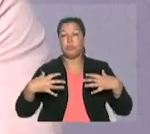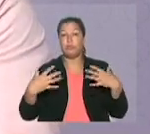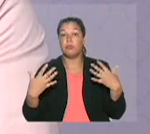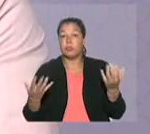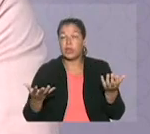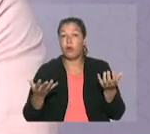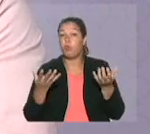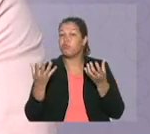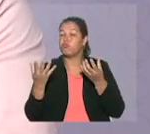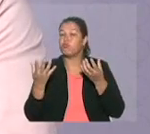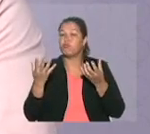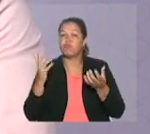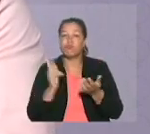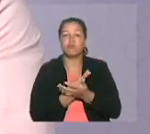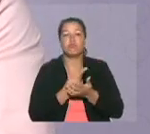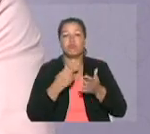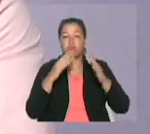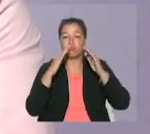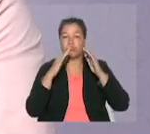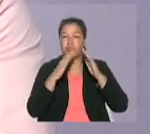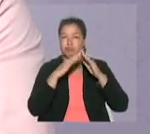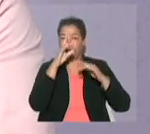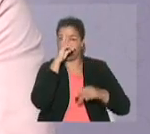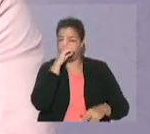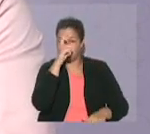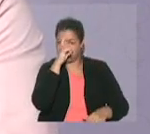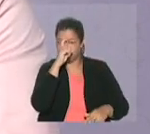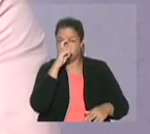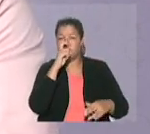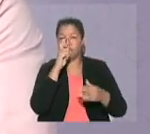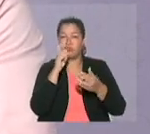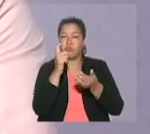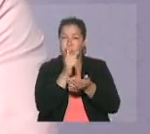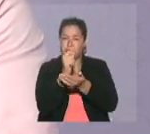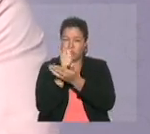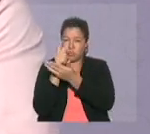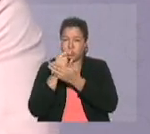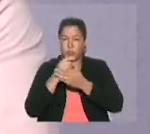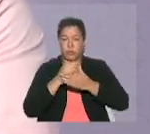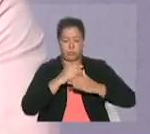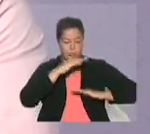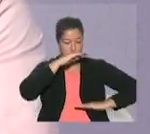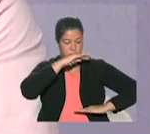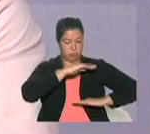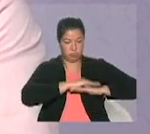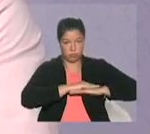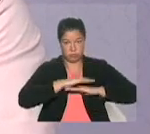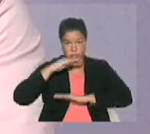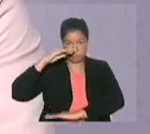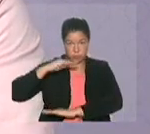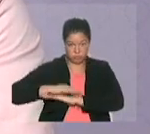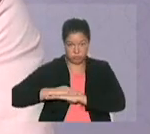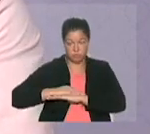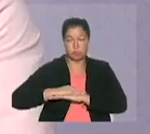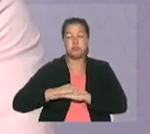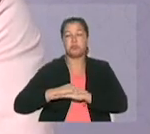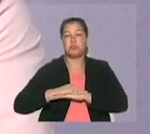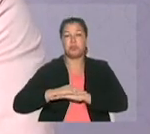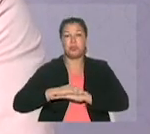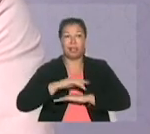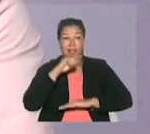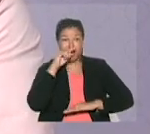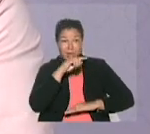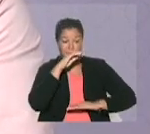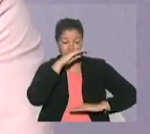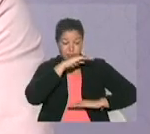maior. Então, muitos dos mamógrafos que são comprados, que são colocados no serviço,